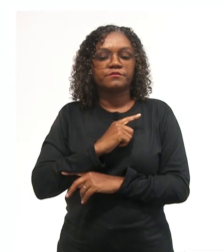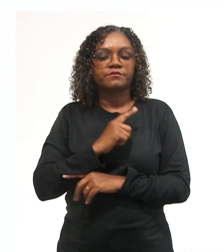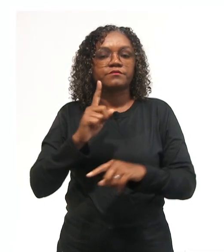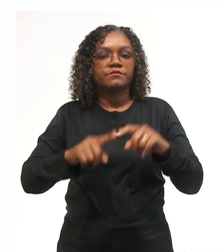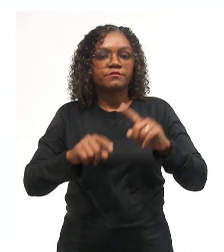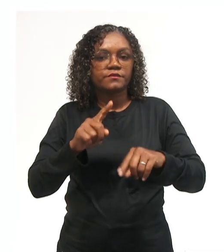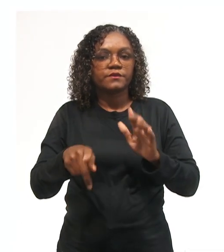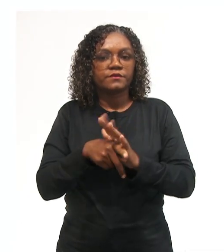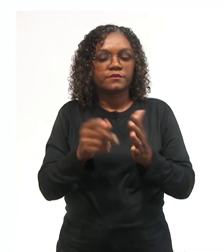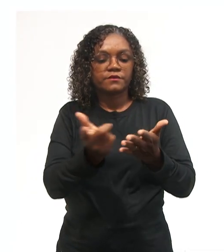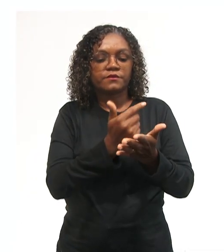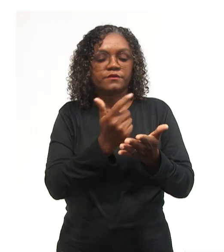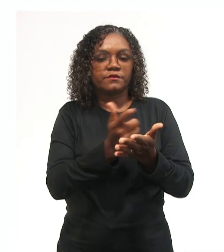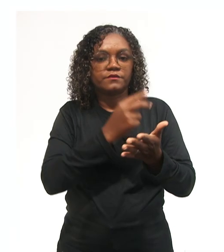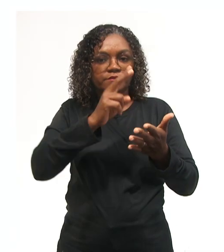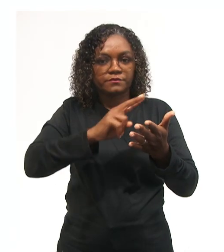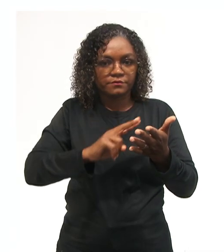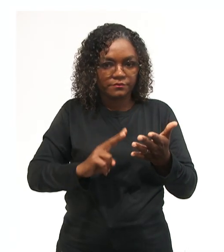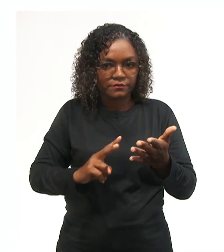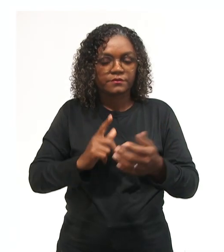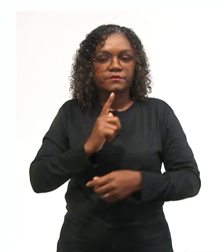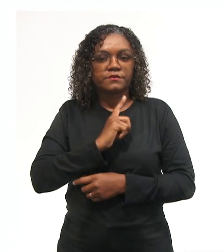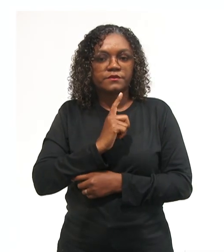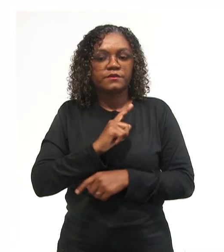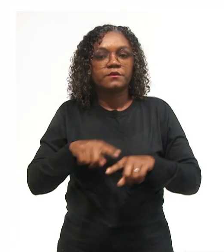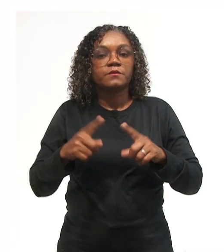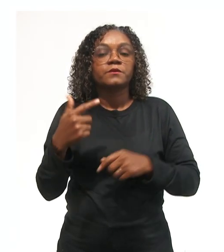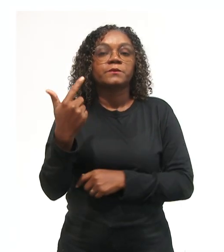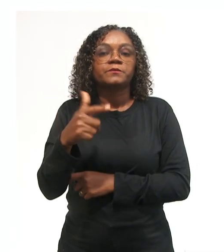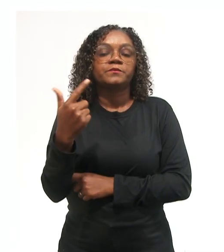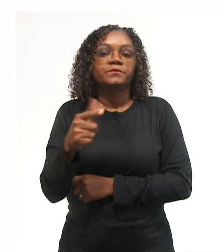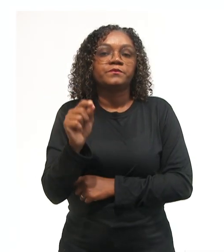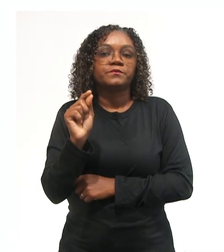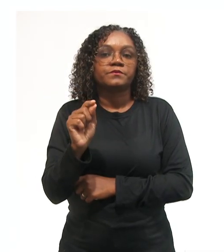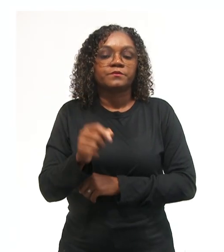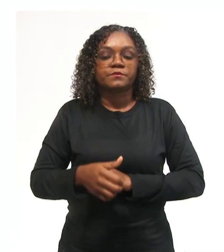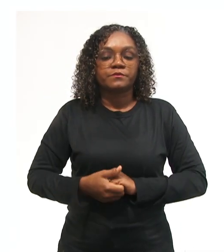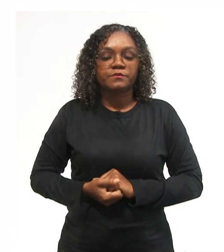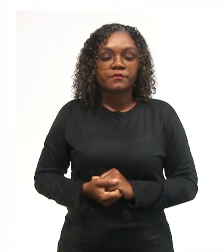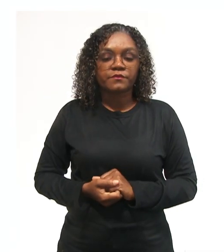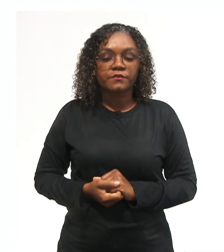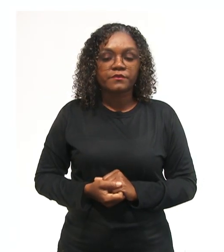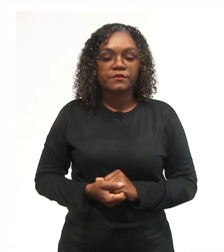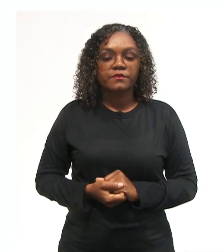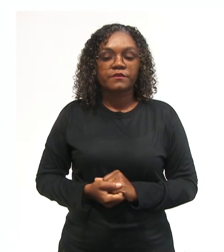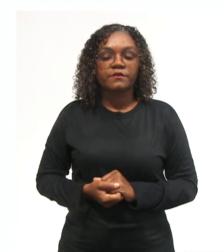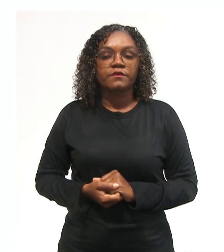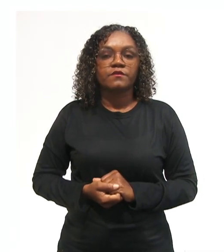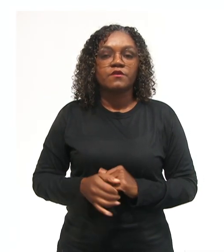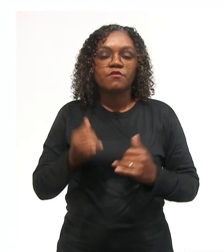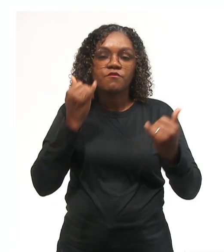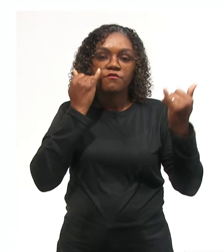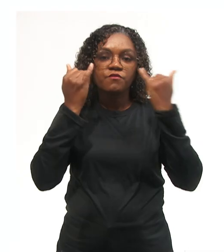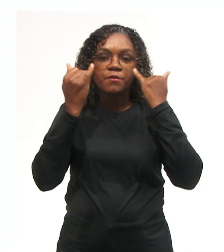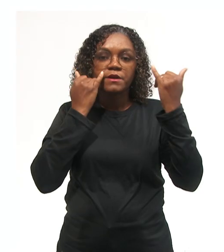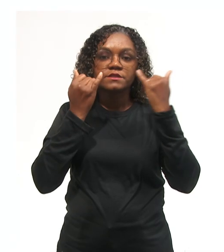informações, mas porque nós não temos uma concorrência perfeita ou informação perfeita.